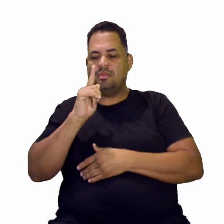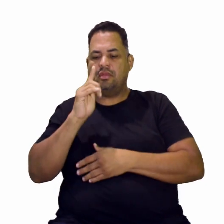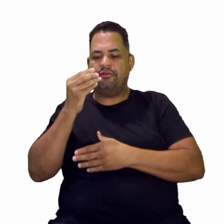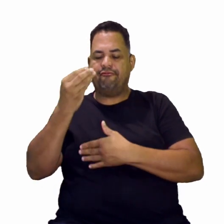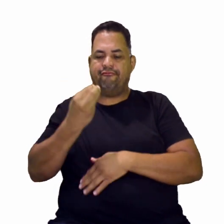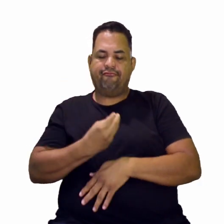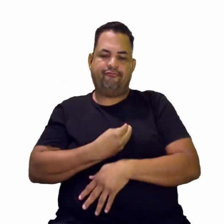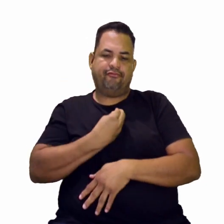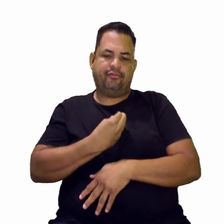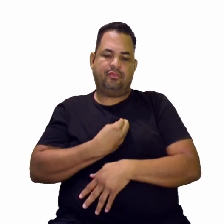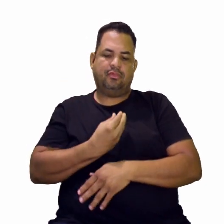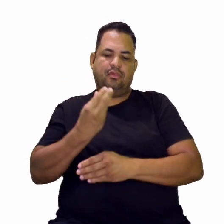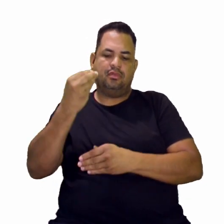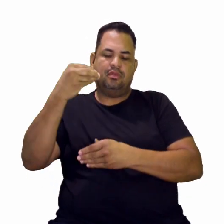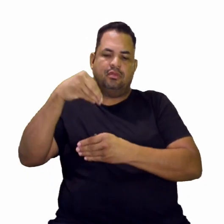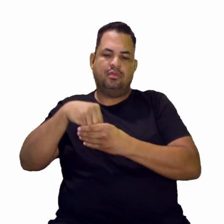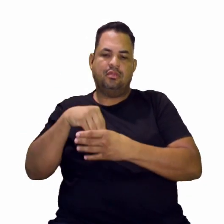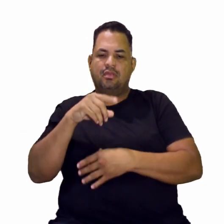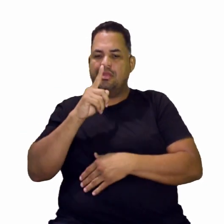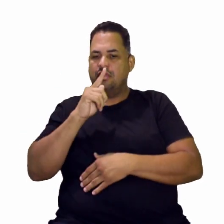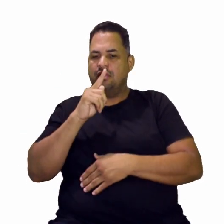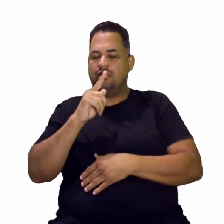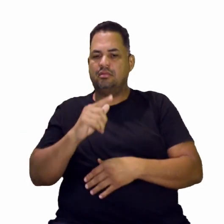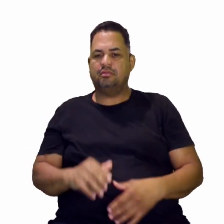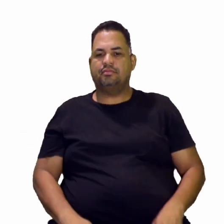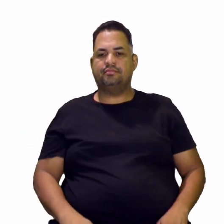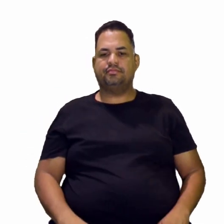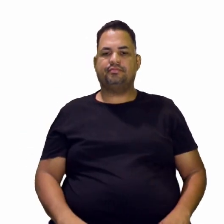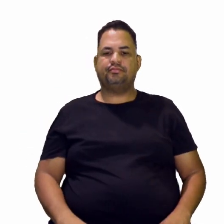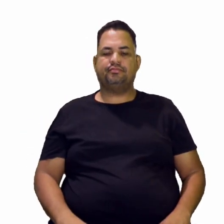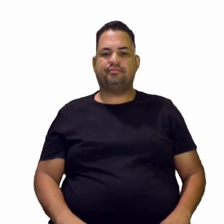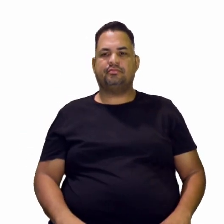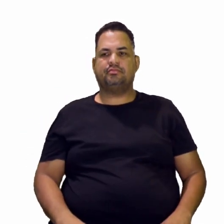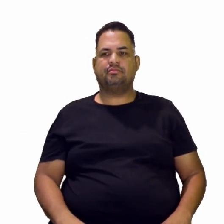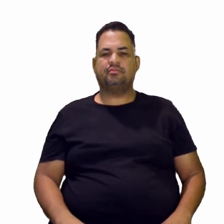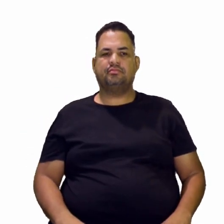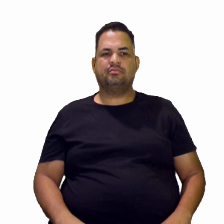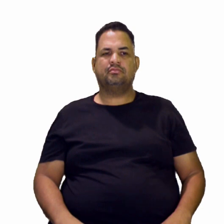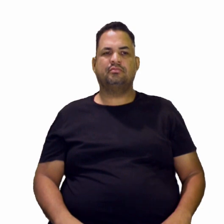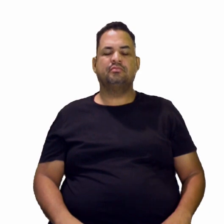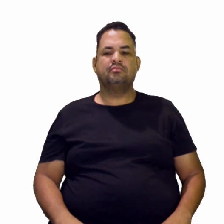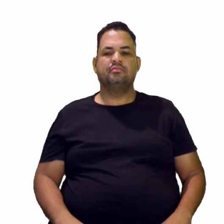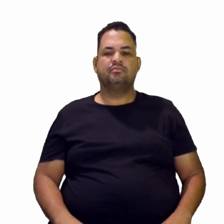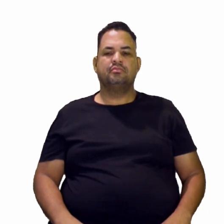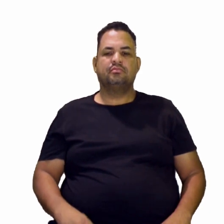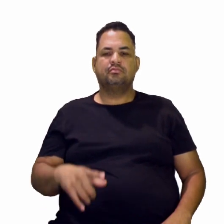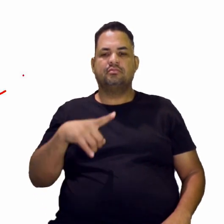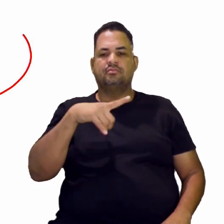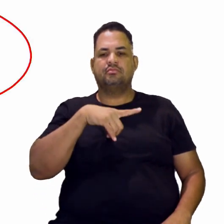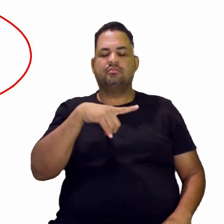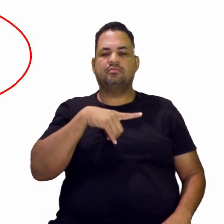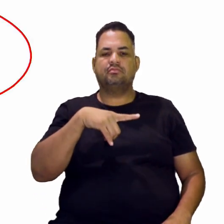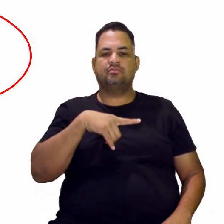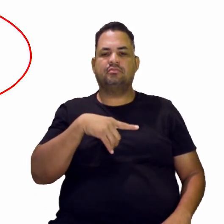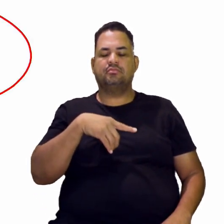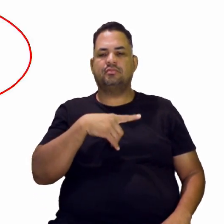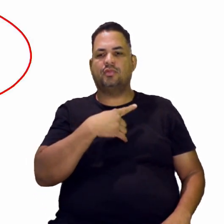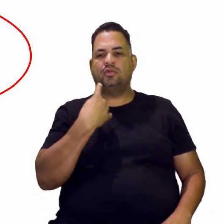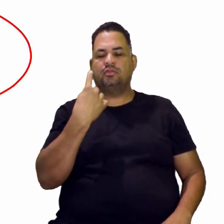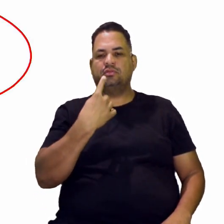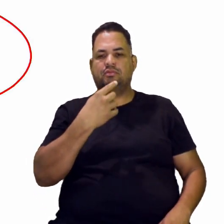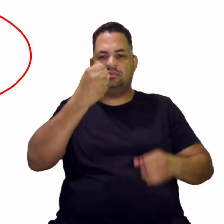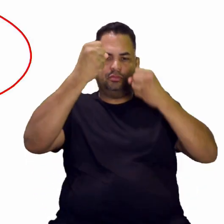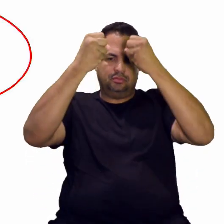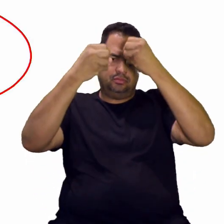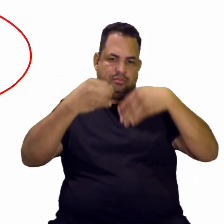aquáticos, quando esses forem na água, né? E temos também, né, nós falamos sobre